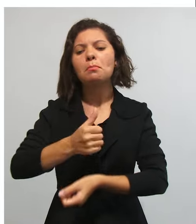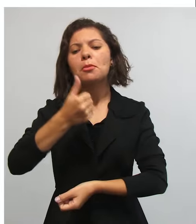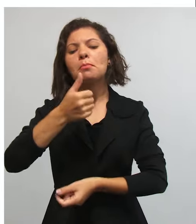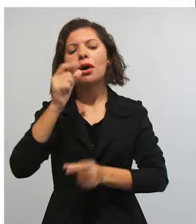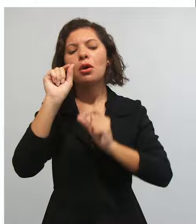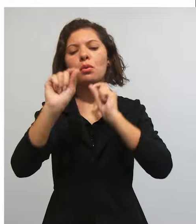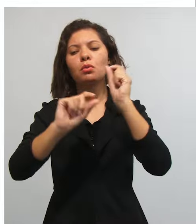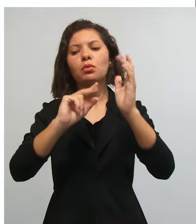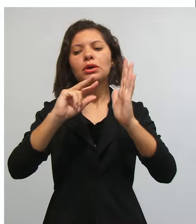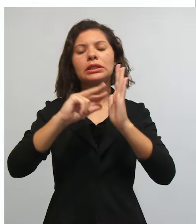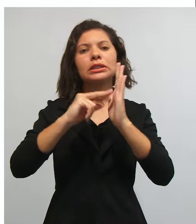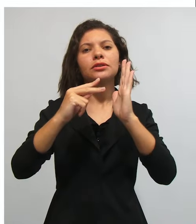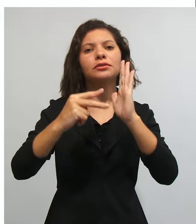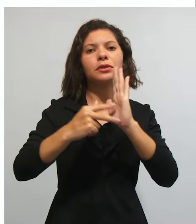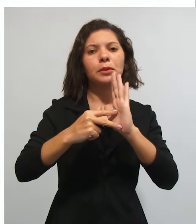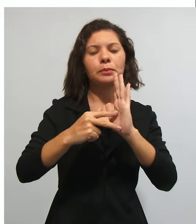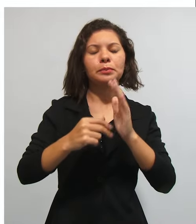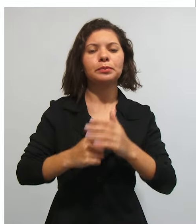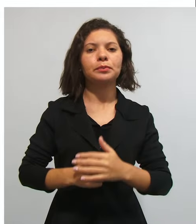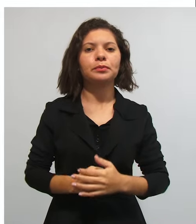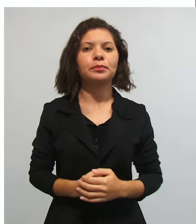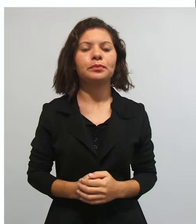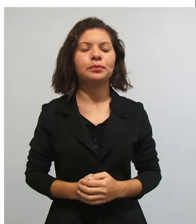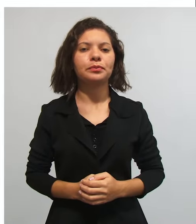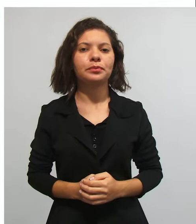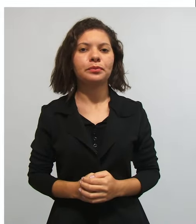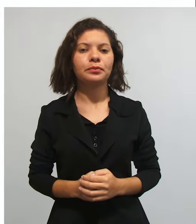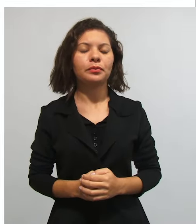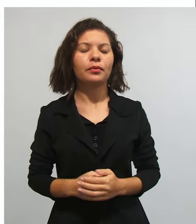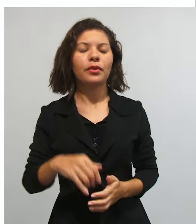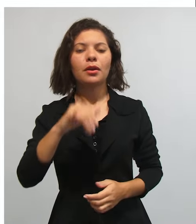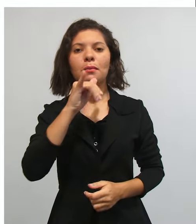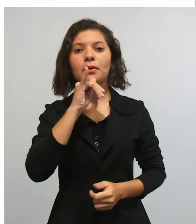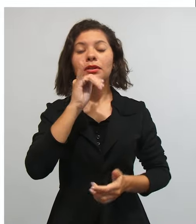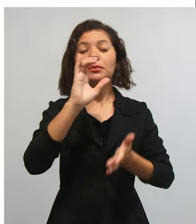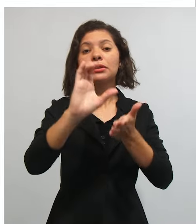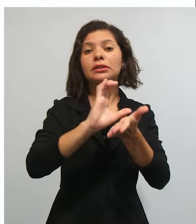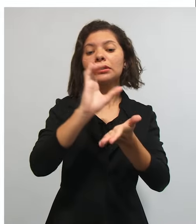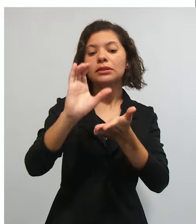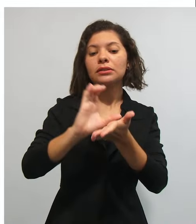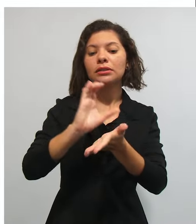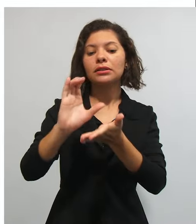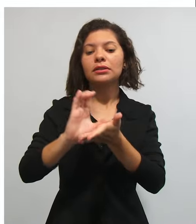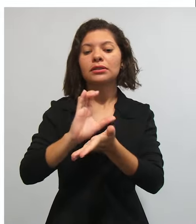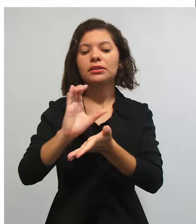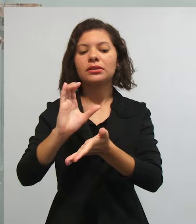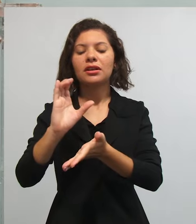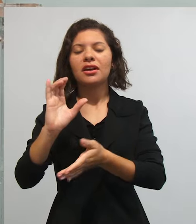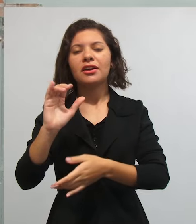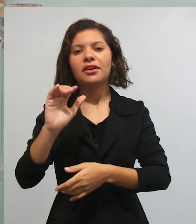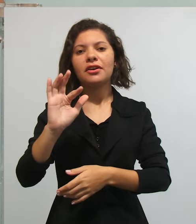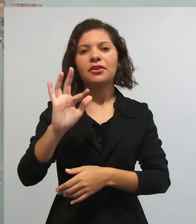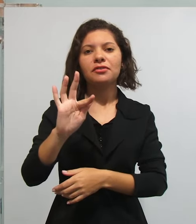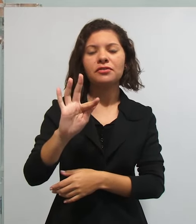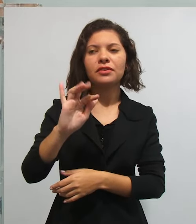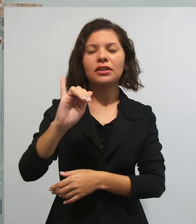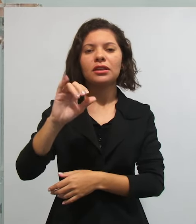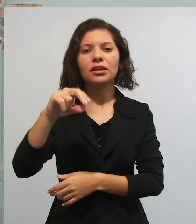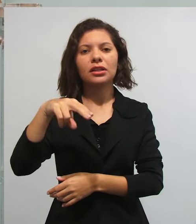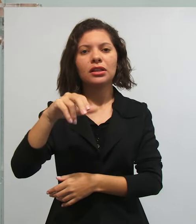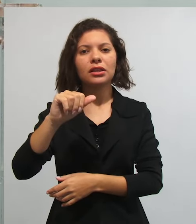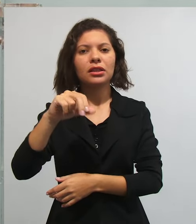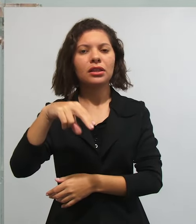primárias? No caso, aqui, as receitas financeiras são aquelas decorrentes de quê? Então, juros.